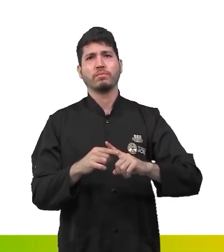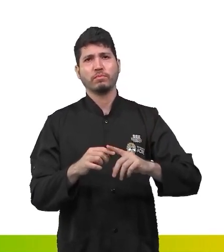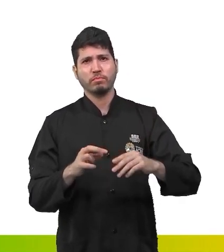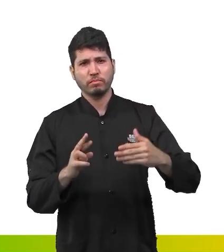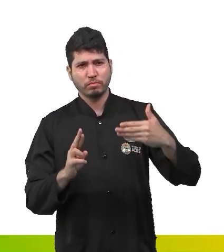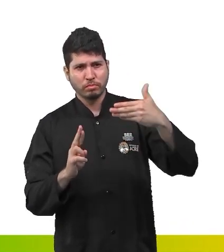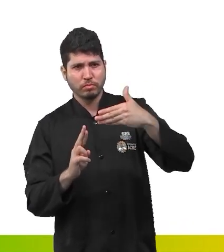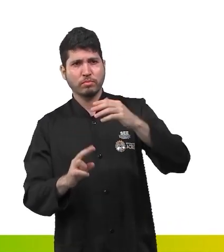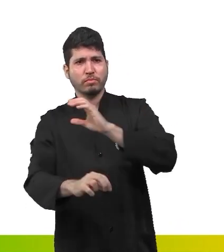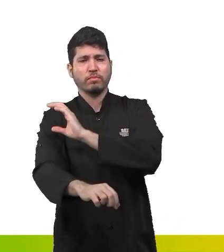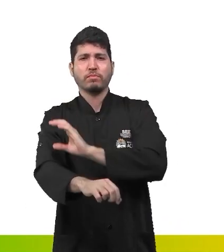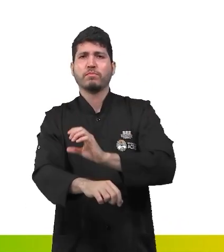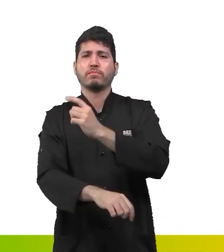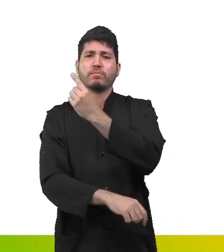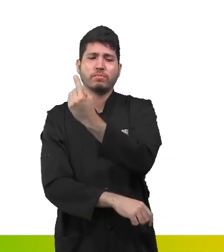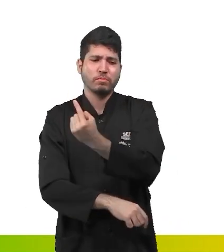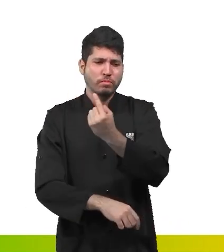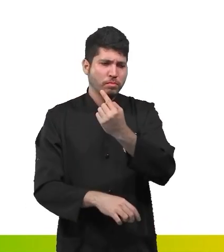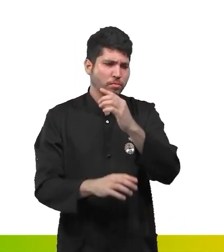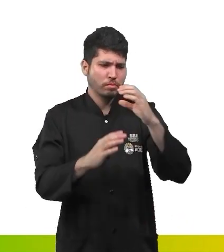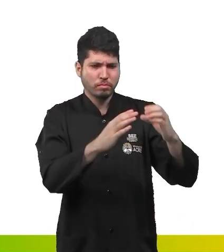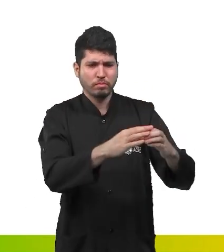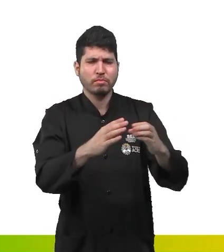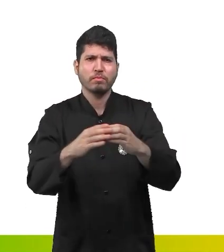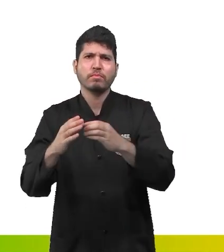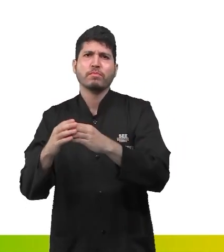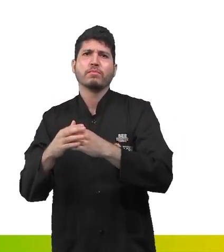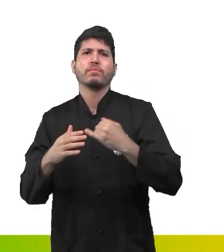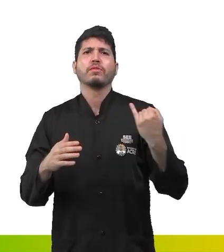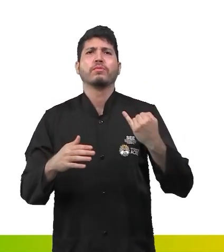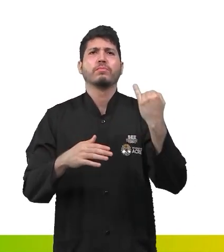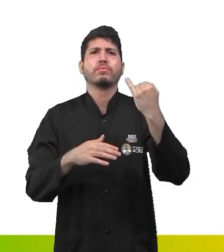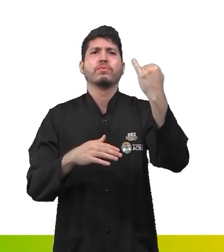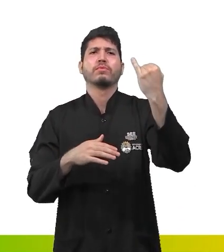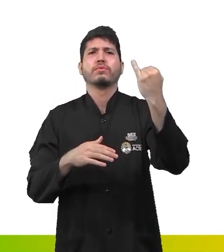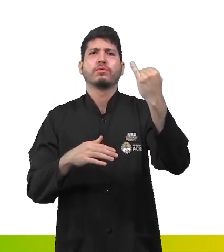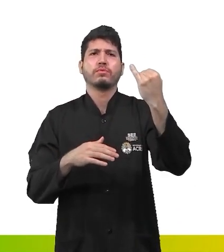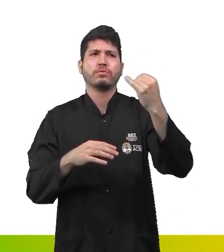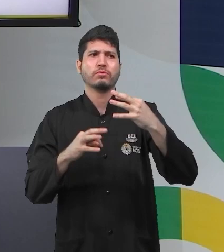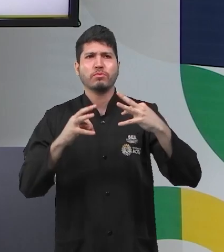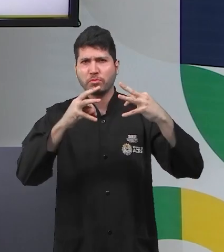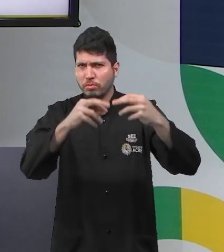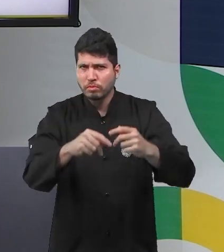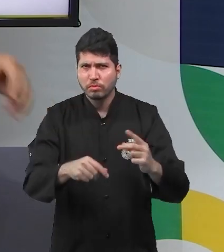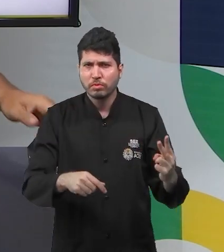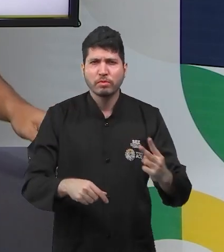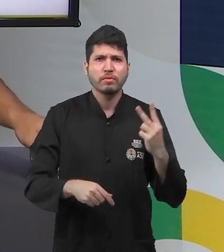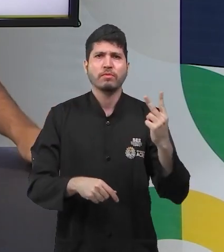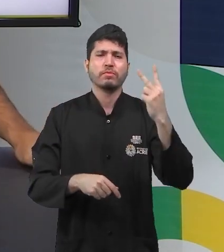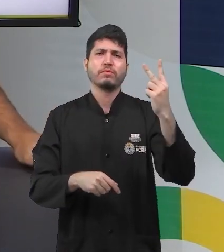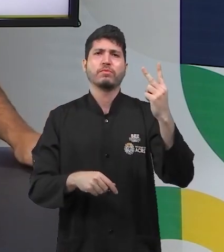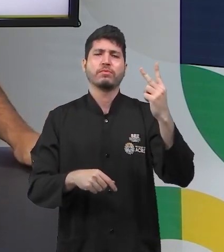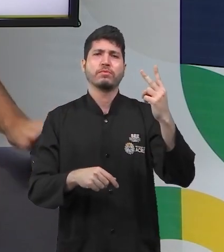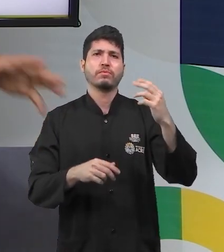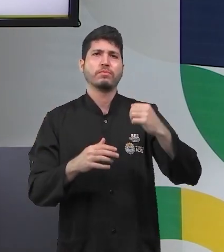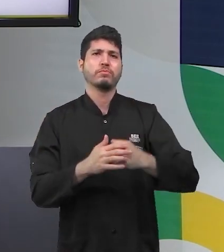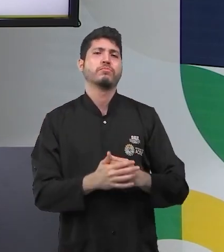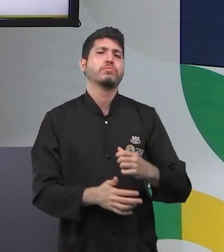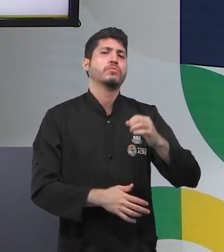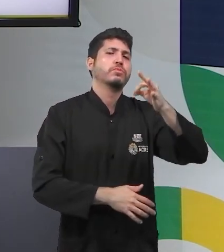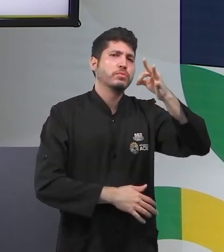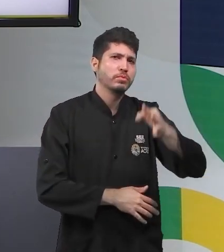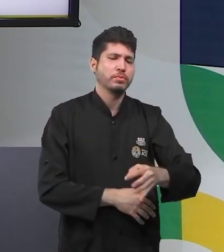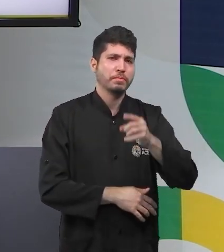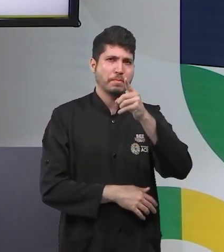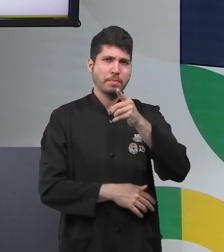cada cultura como um sistema válido em si mesmo, sem estabelecer hierarquia, e é isso mesmo. E eu tenho certeza que você gabaritou porque